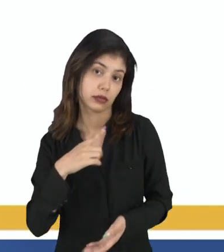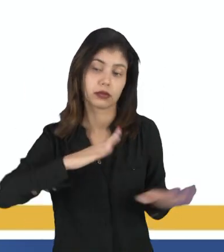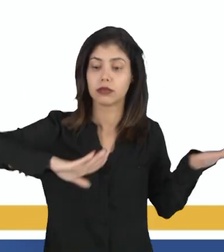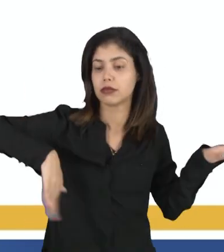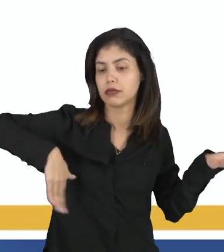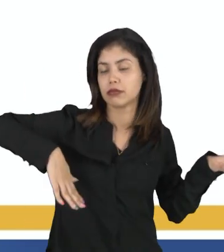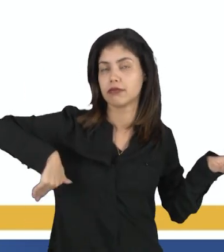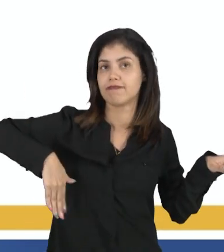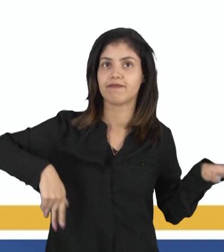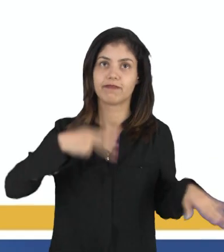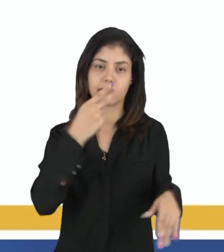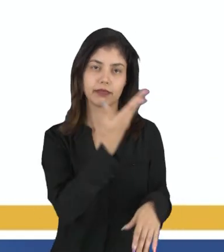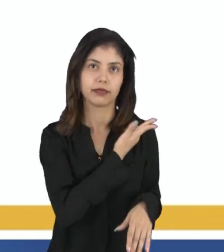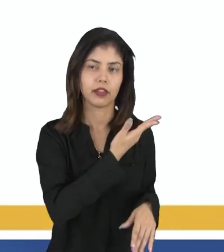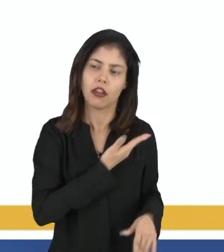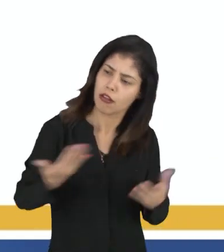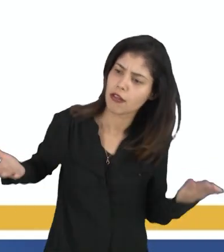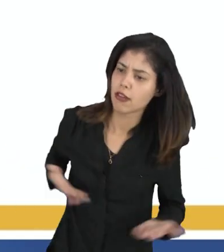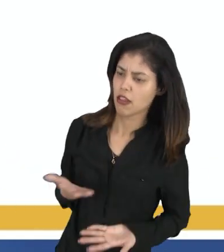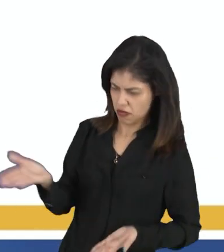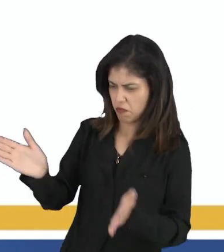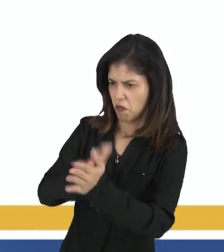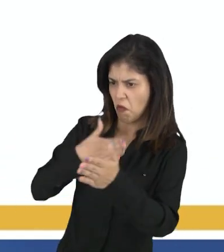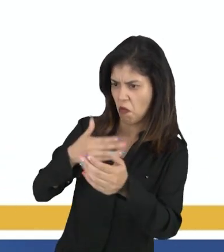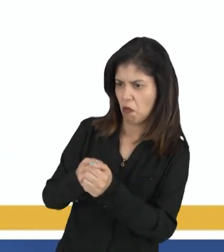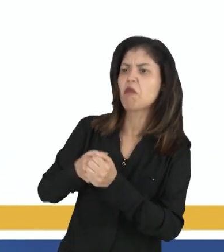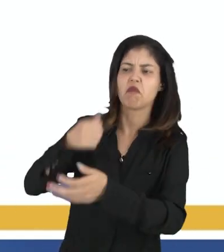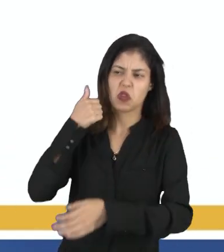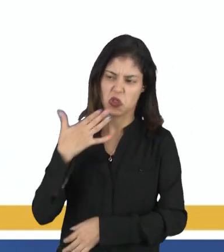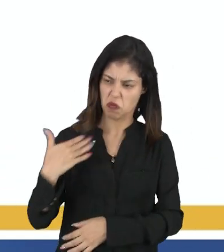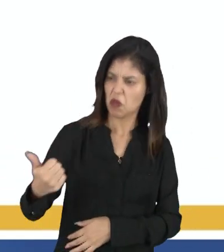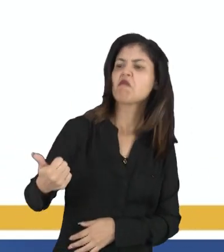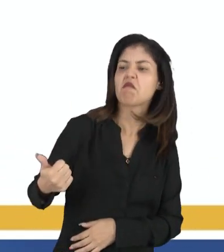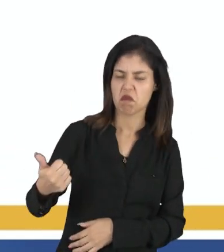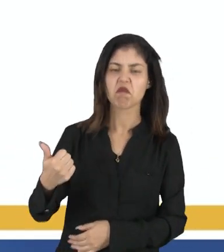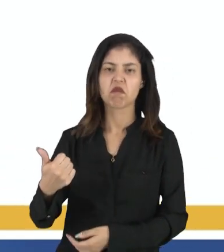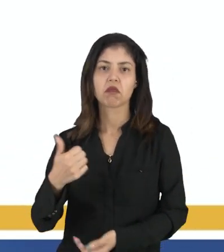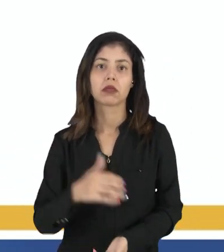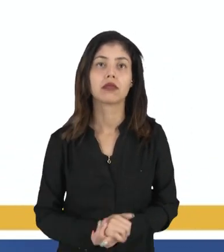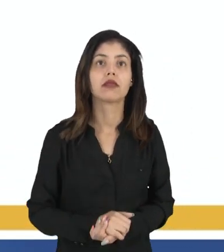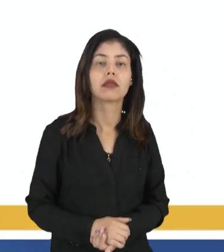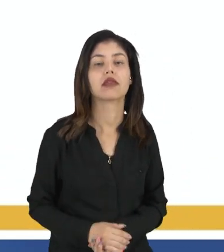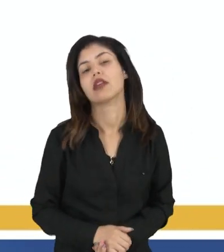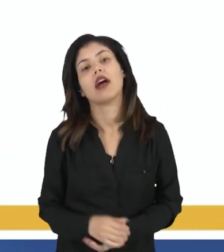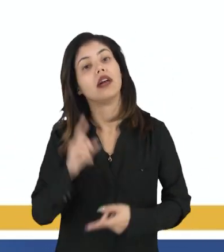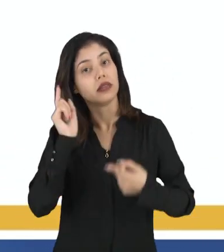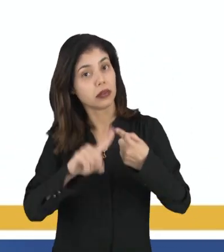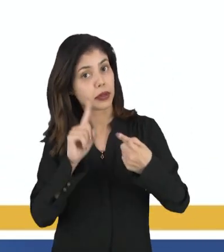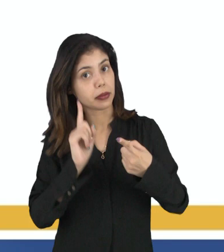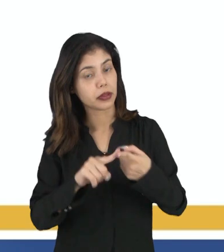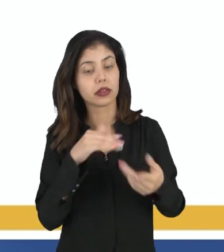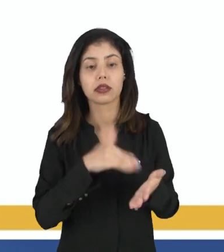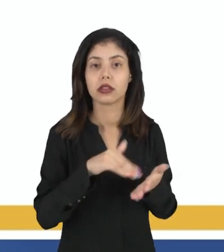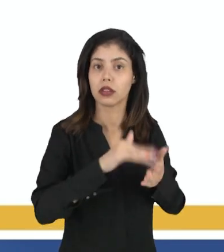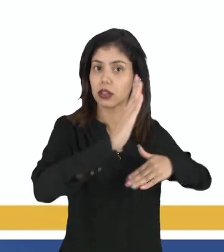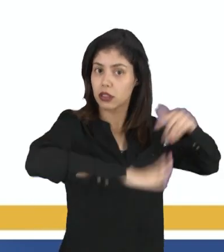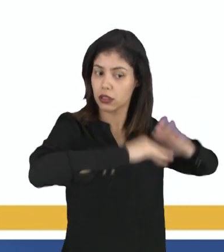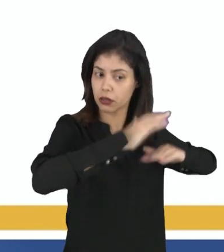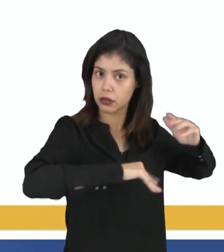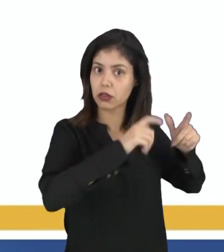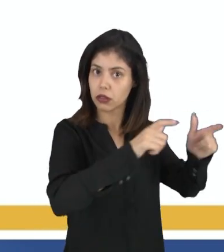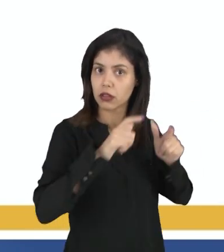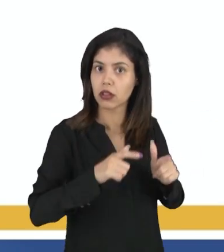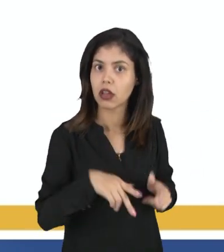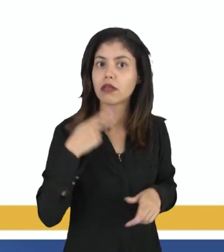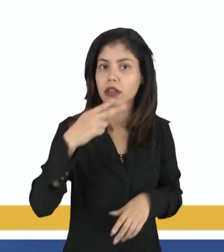praia falando com os amigos. E aí, brother, beleza? Observaram que no primeiro é um ambiente profissional e ele